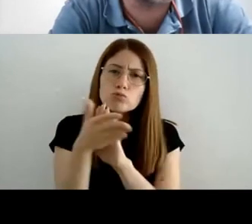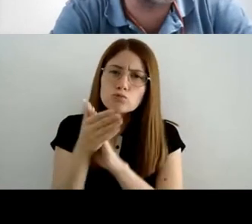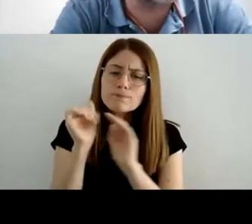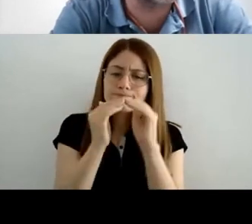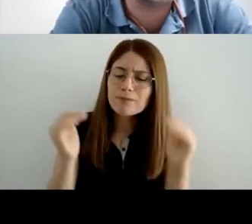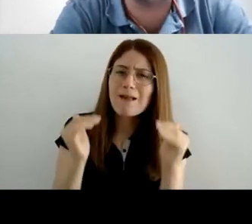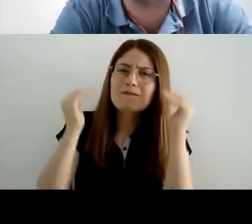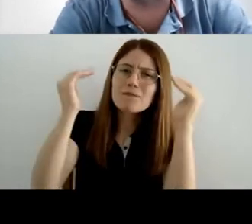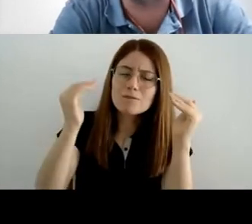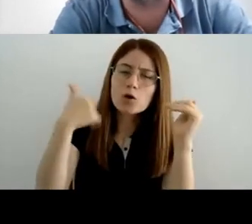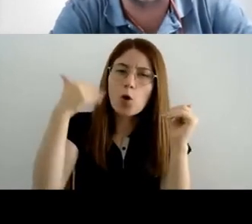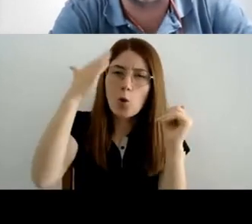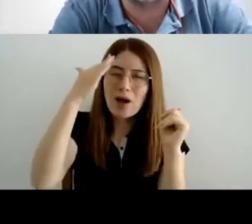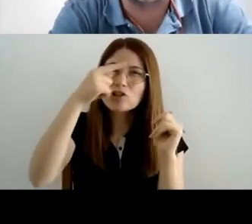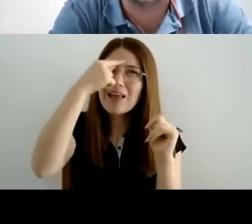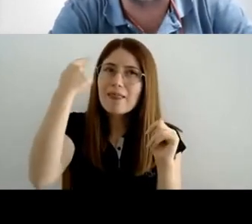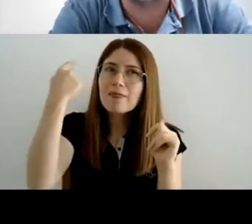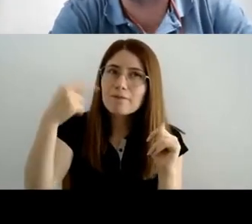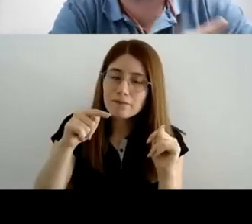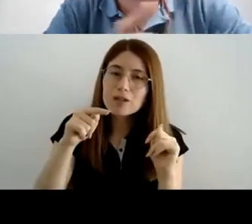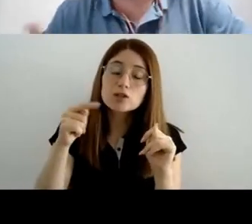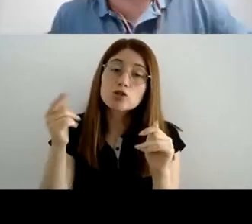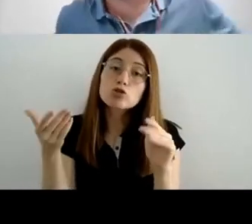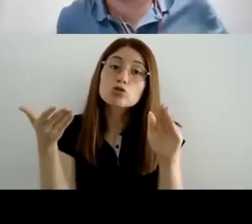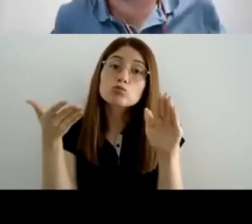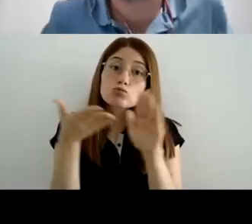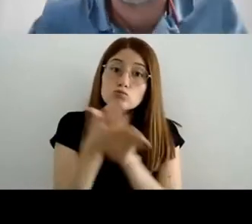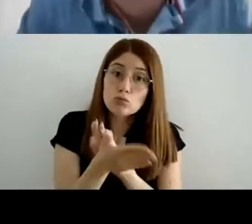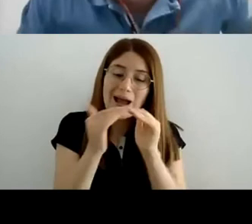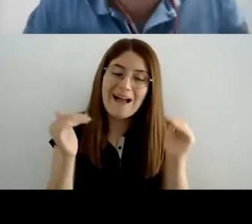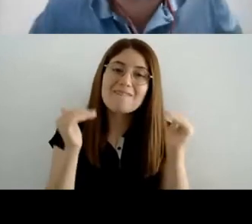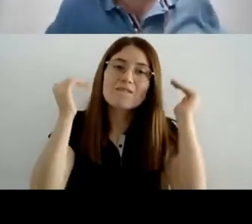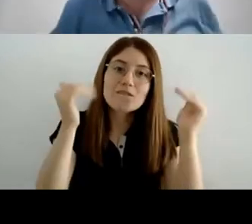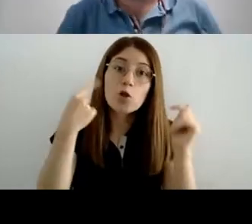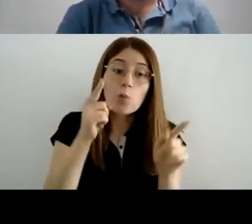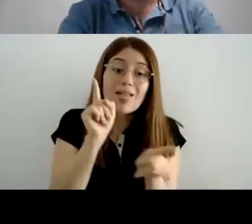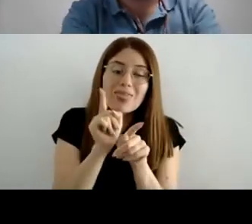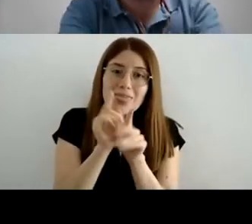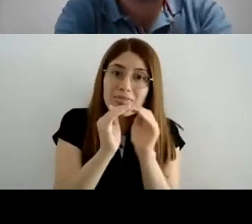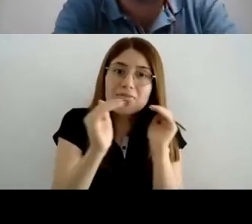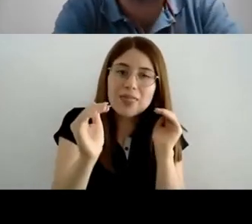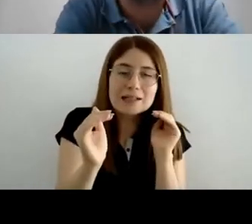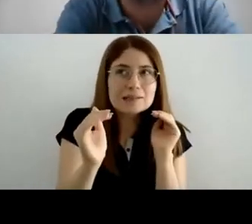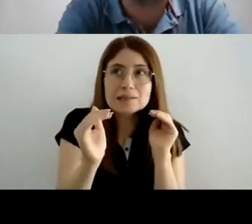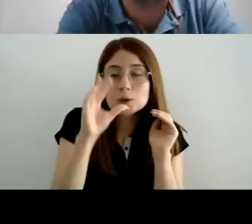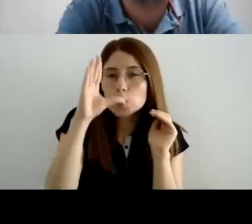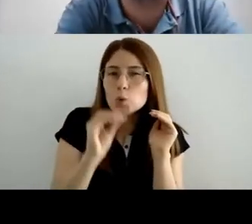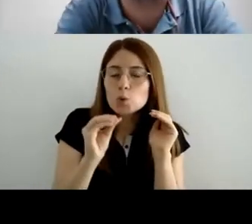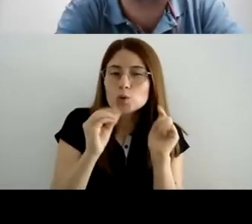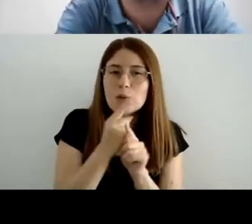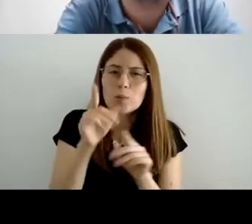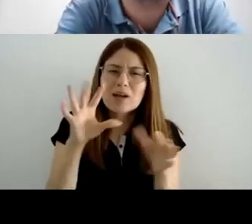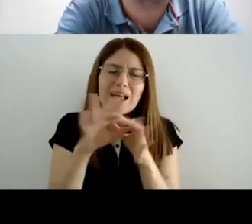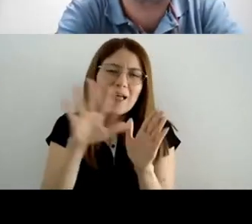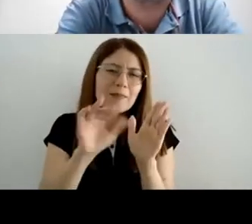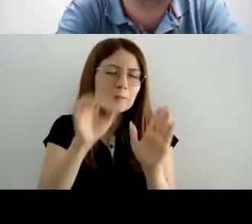até chegar. Depois manter, não faço a mínima ideia. Até porque isso, aliás, é da área da psicologia,